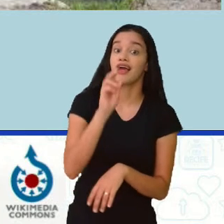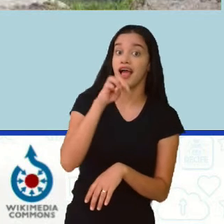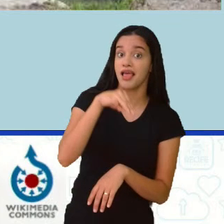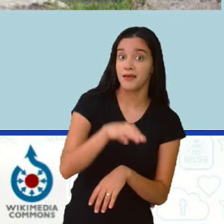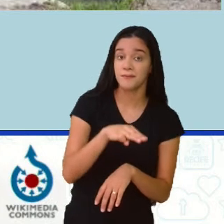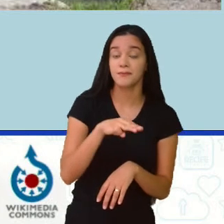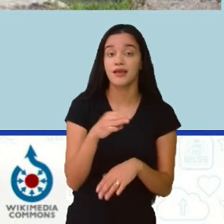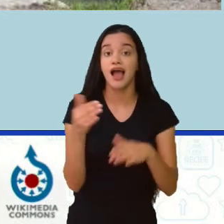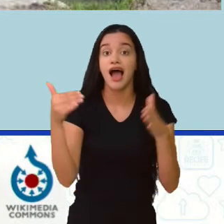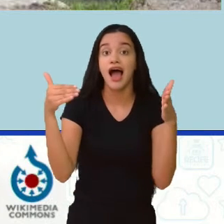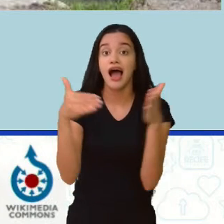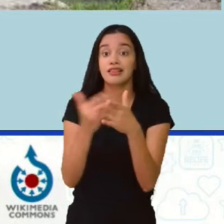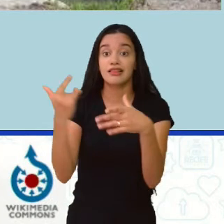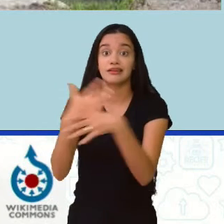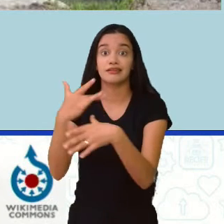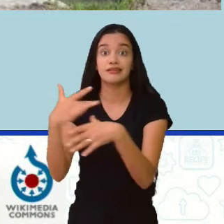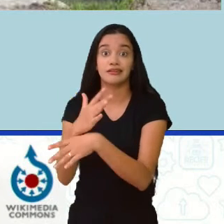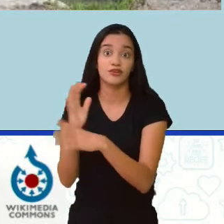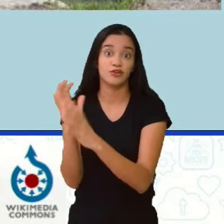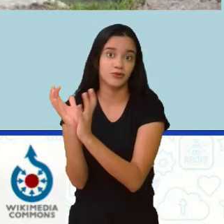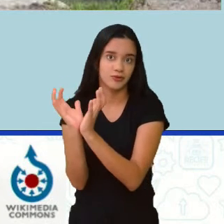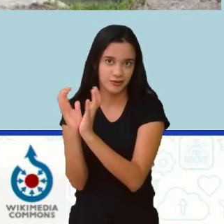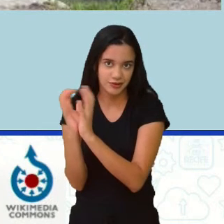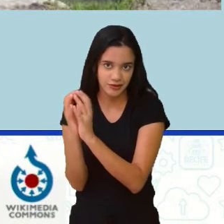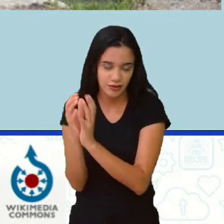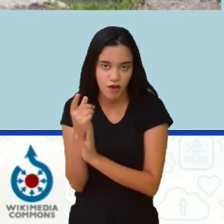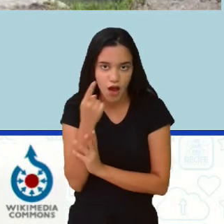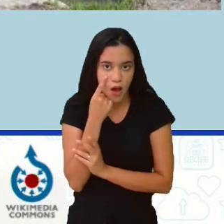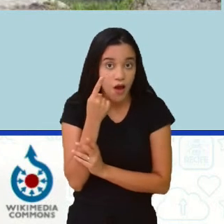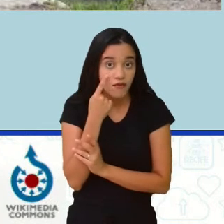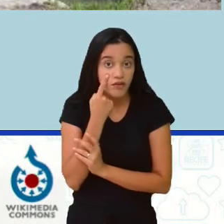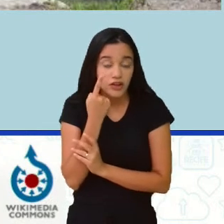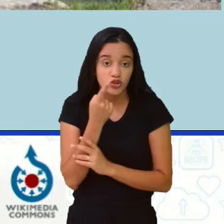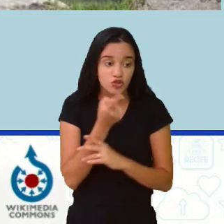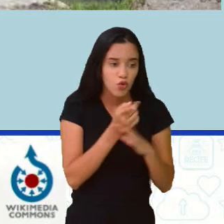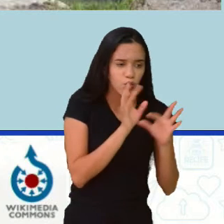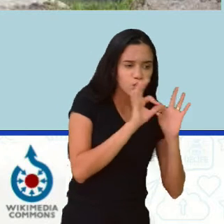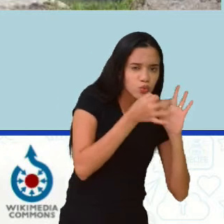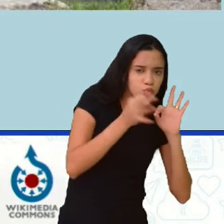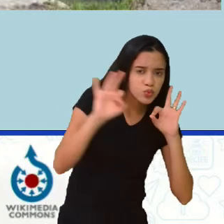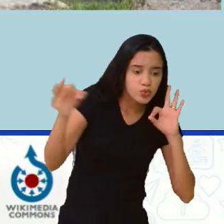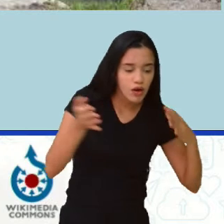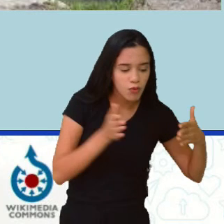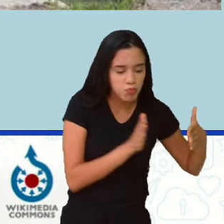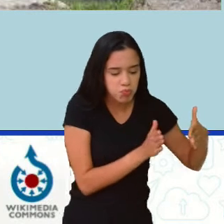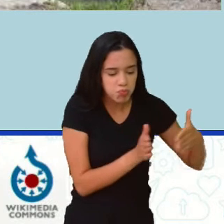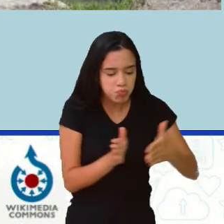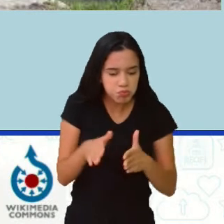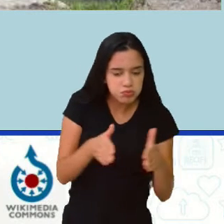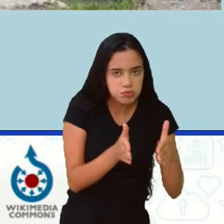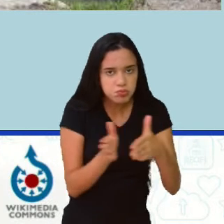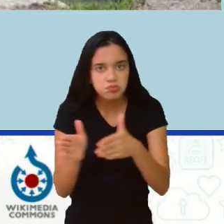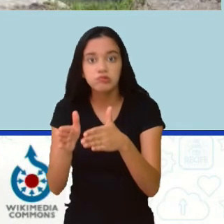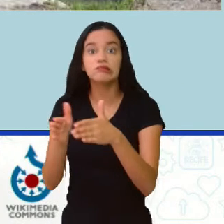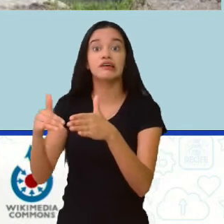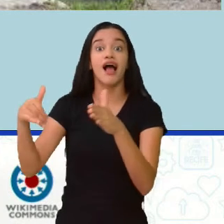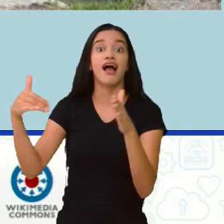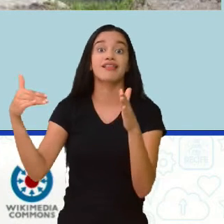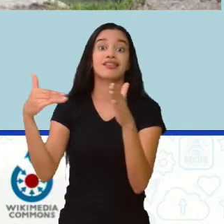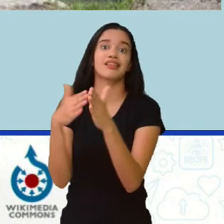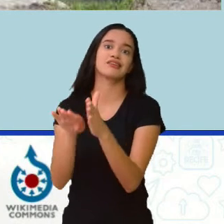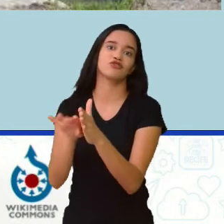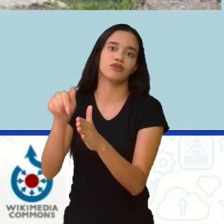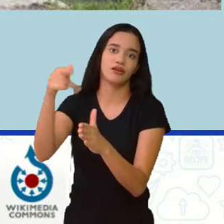sua foz, na cidade do Recife. Então, vejam aí, ele se estende até 280 quilômetros, até chegar aqui no Recife.